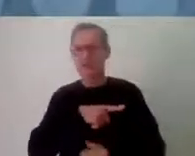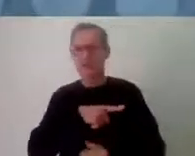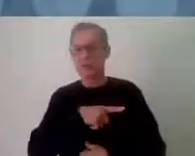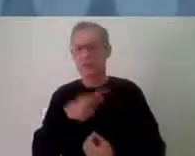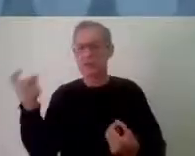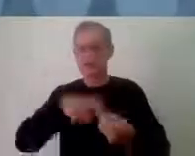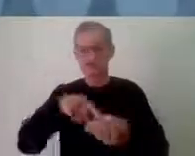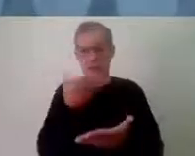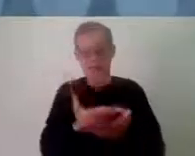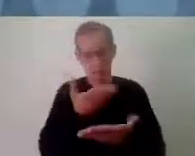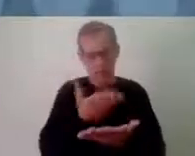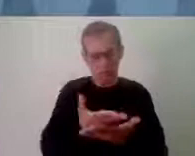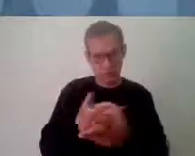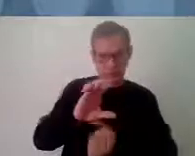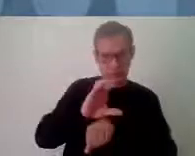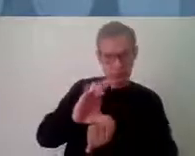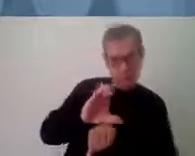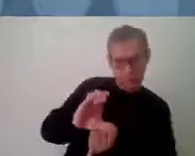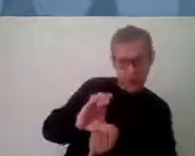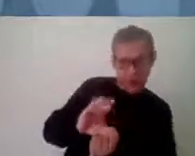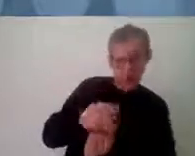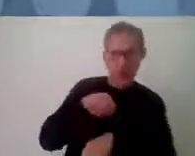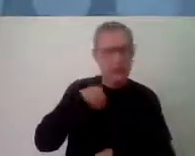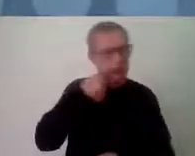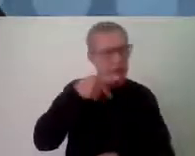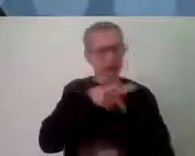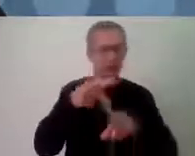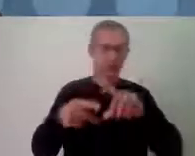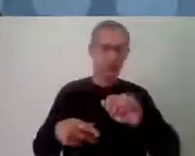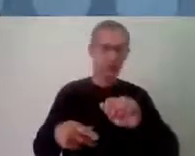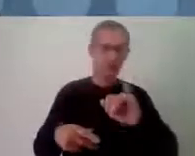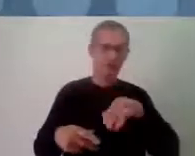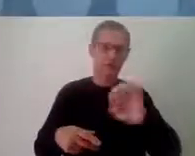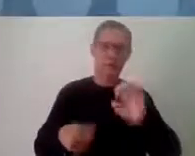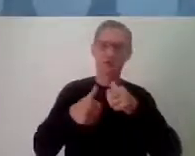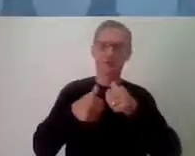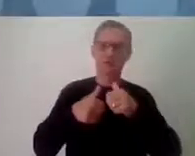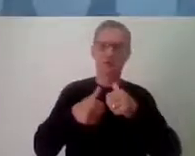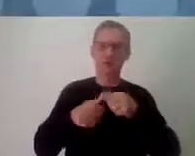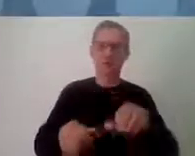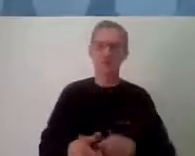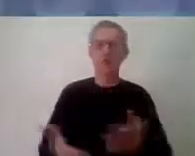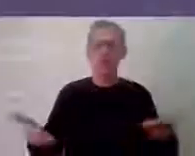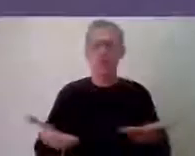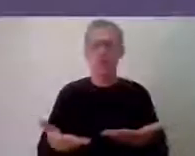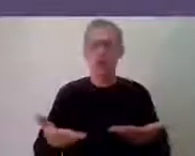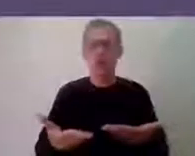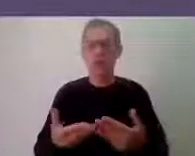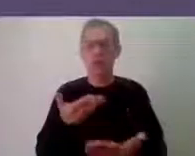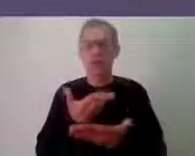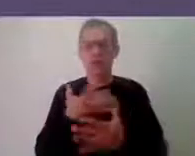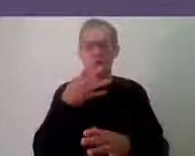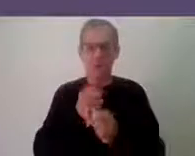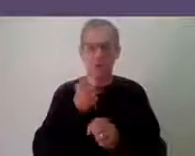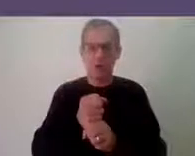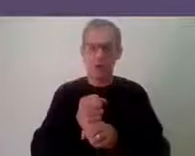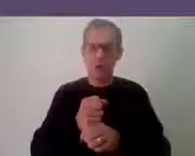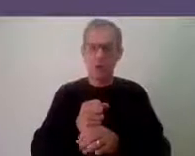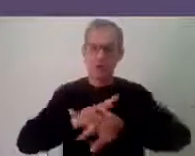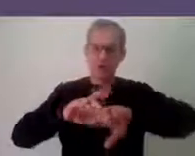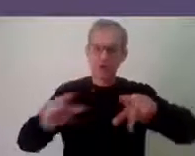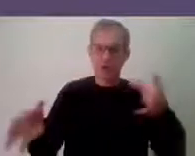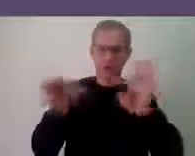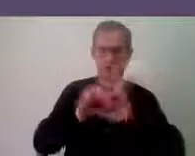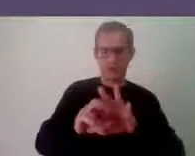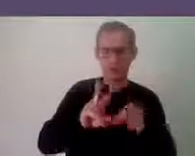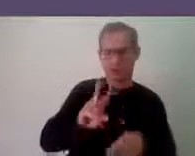aos seus estudos no curso. Eu sou a professora Daiane e nós vamos ter hoje aula de Cálculo Diferencial e Integral 2. Nós